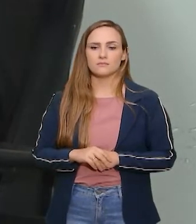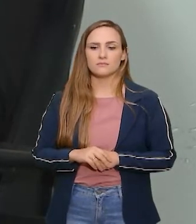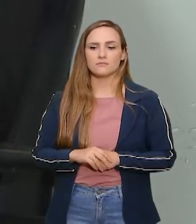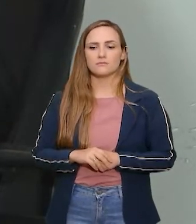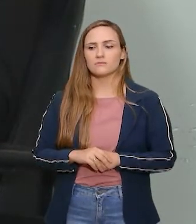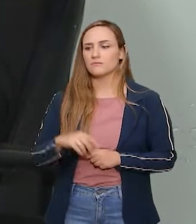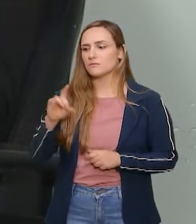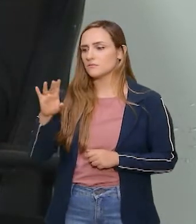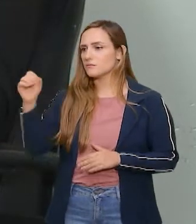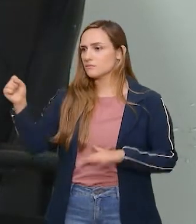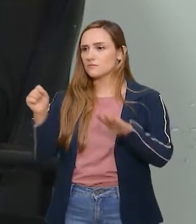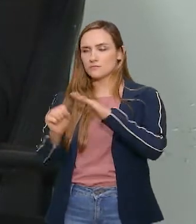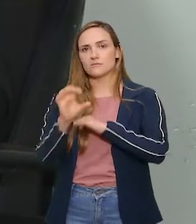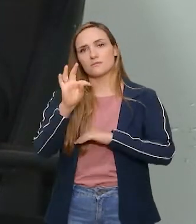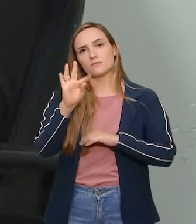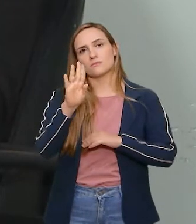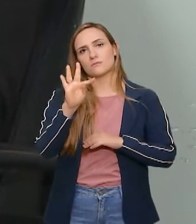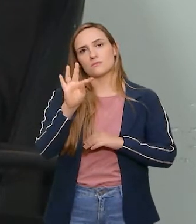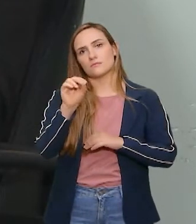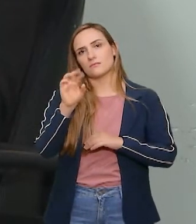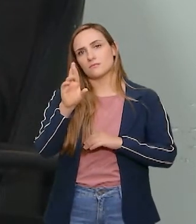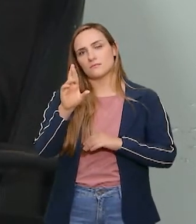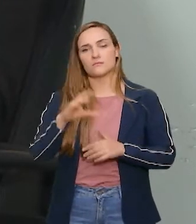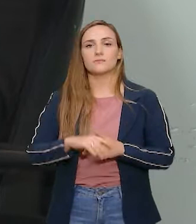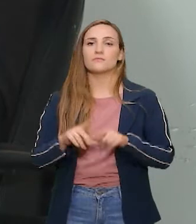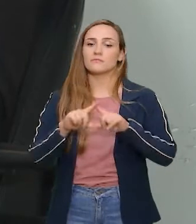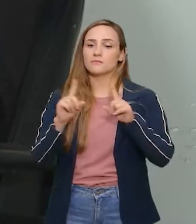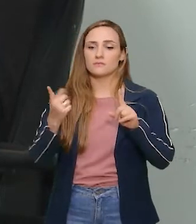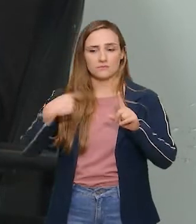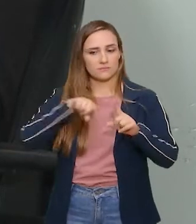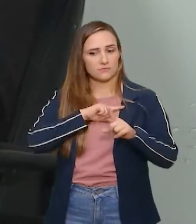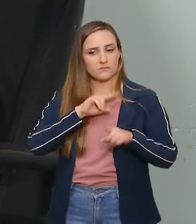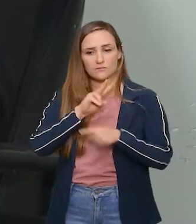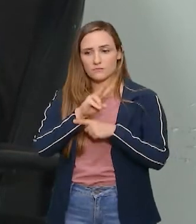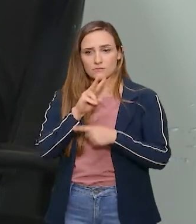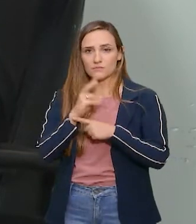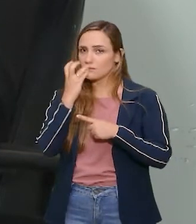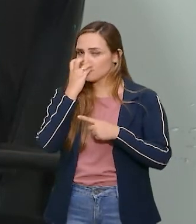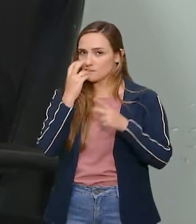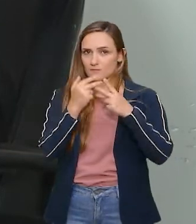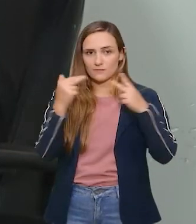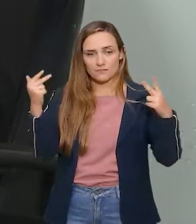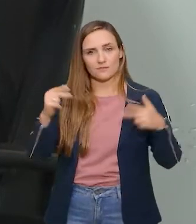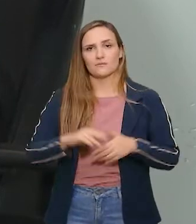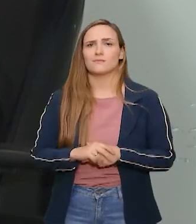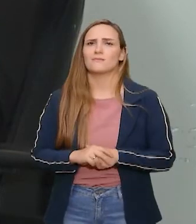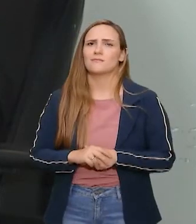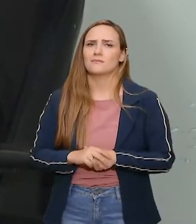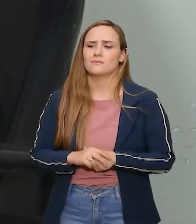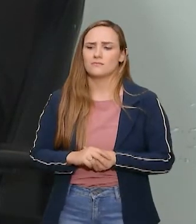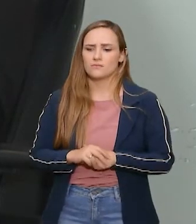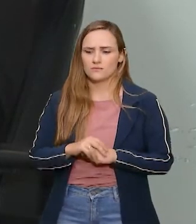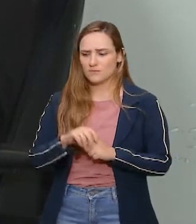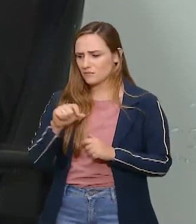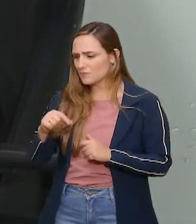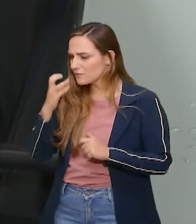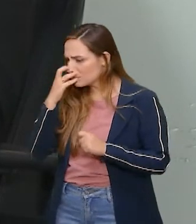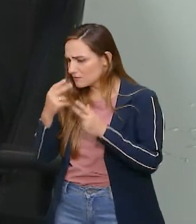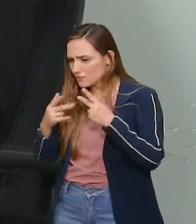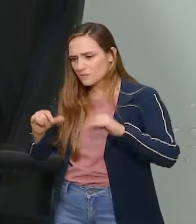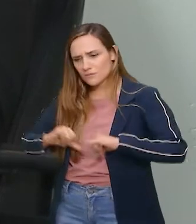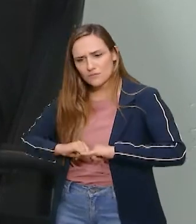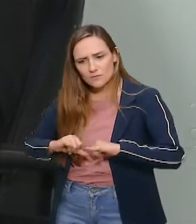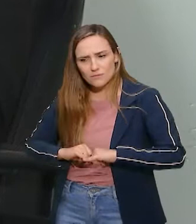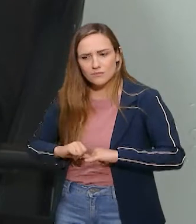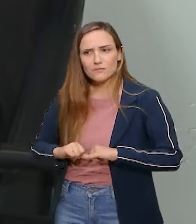fosse o tutor. Só que o que acontece? Nós, protetores dos animais, acreditamos que o animal é um ser